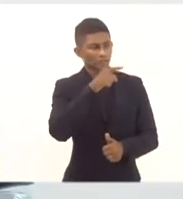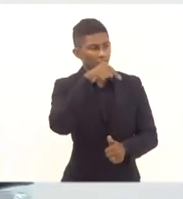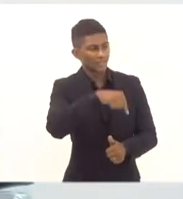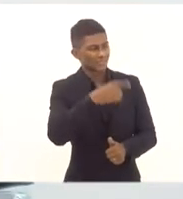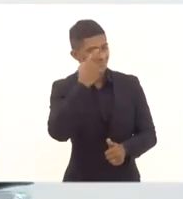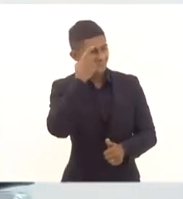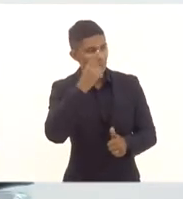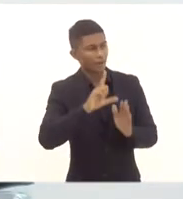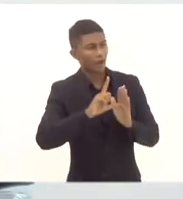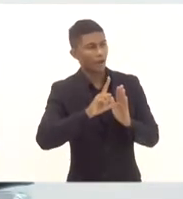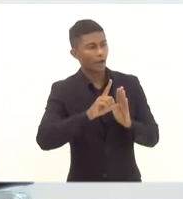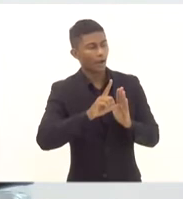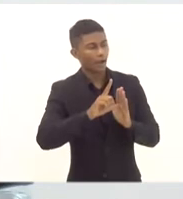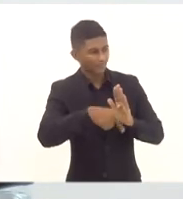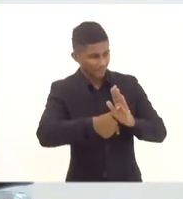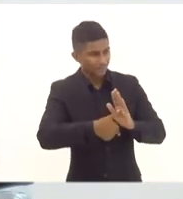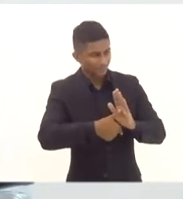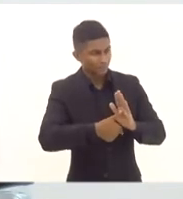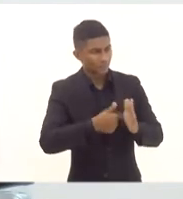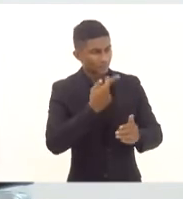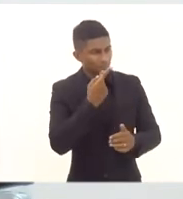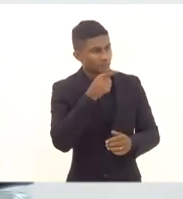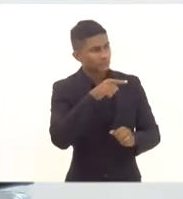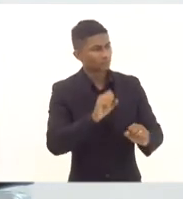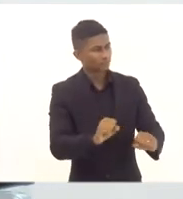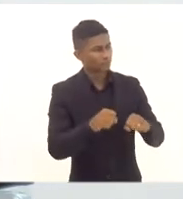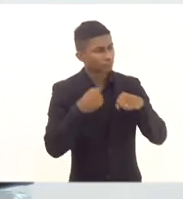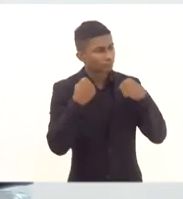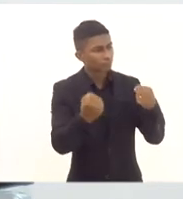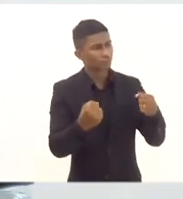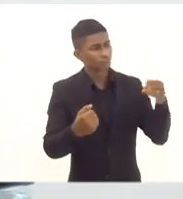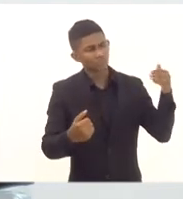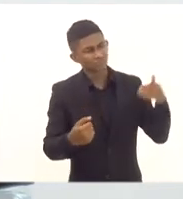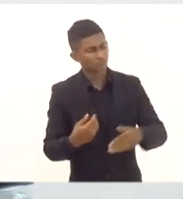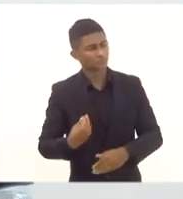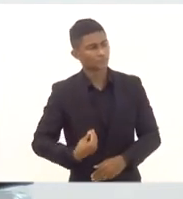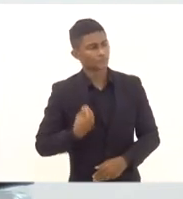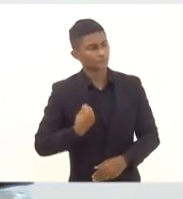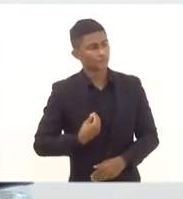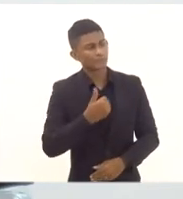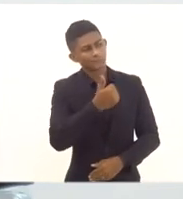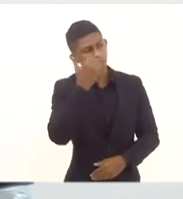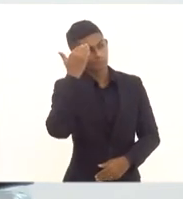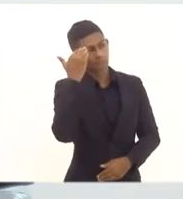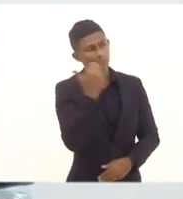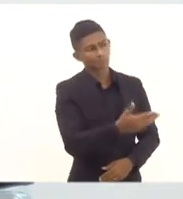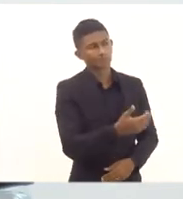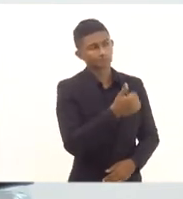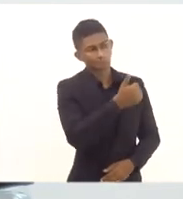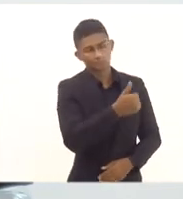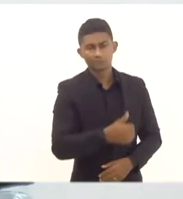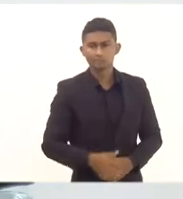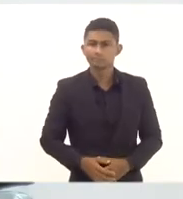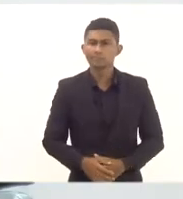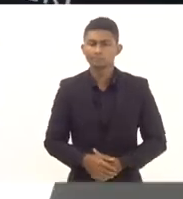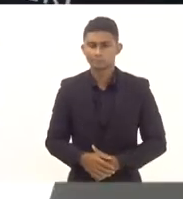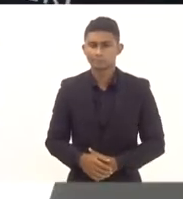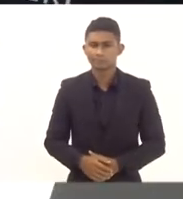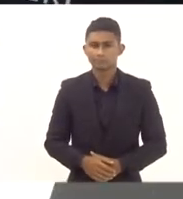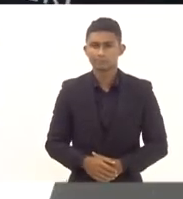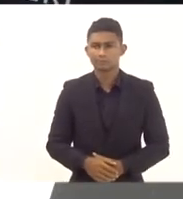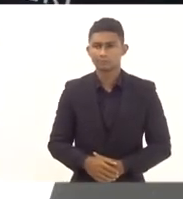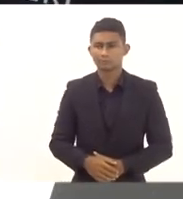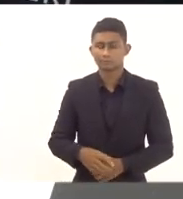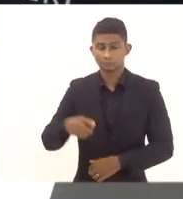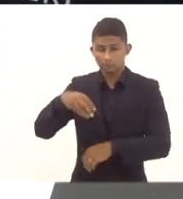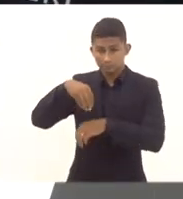ausência aqui então Agradeço o esforço que o senhor fez em comparecer a esta audiência Deputado a gente vou